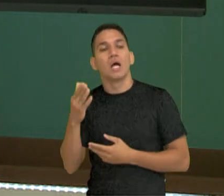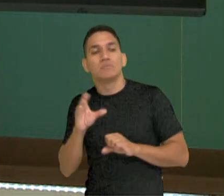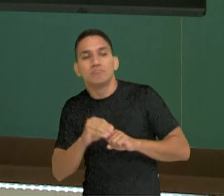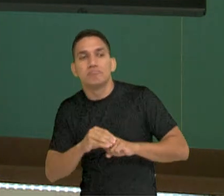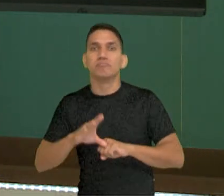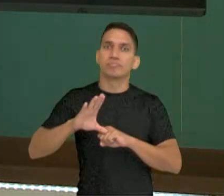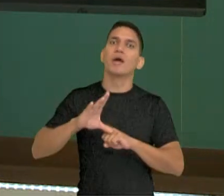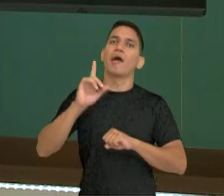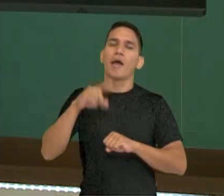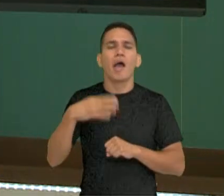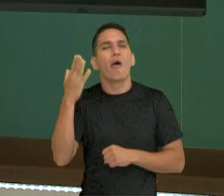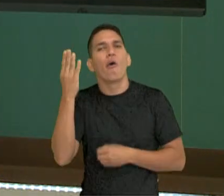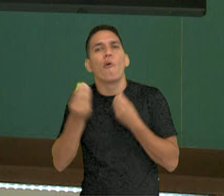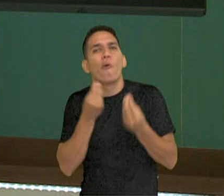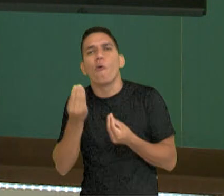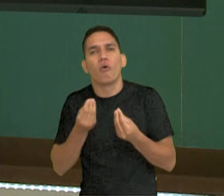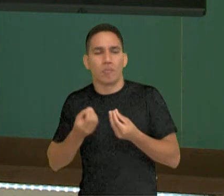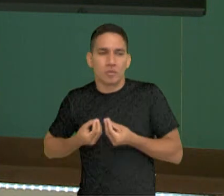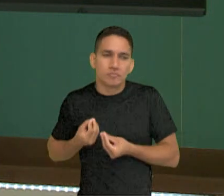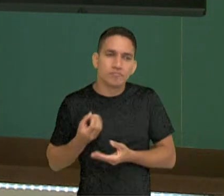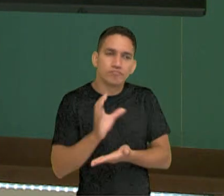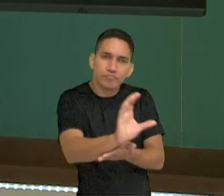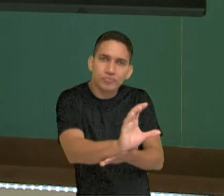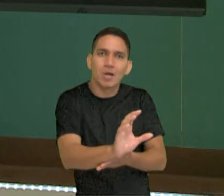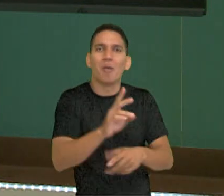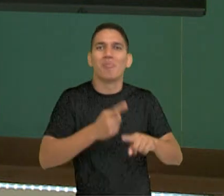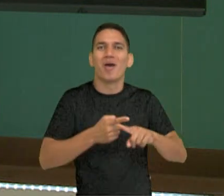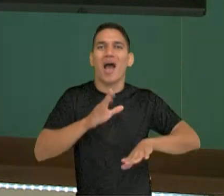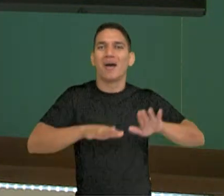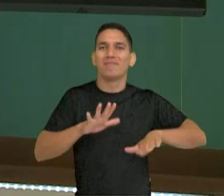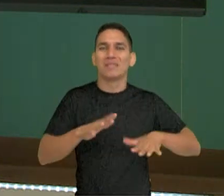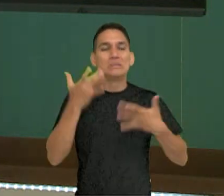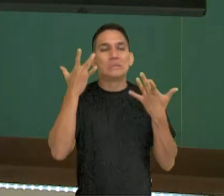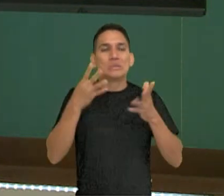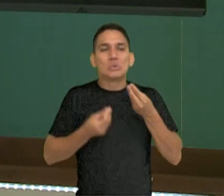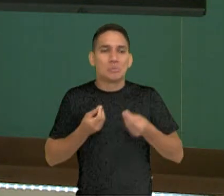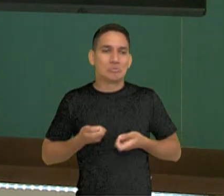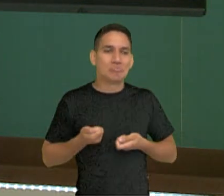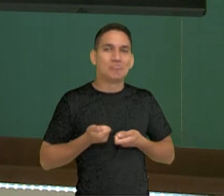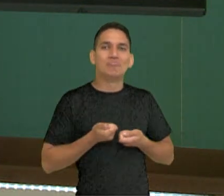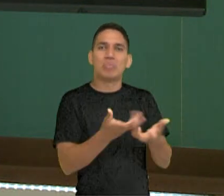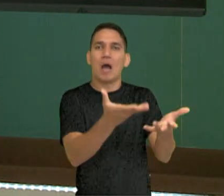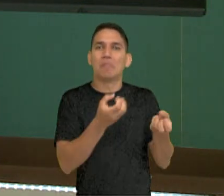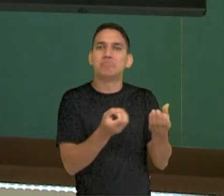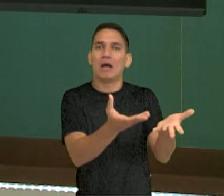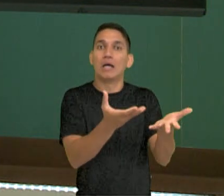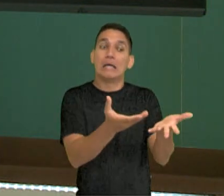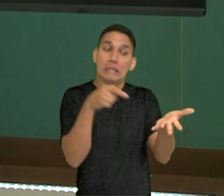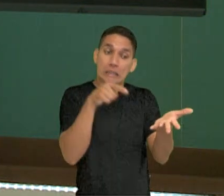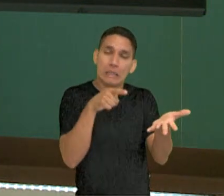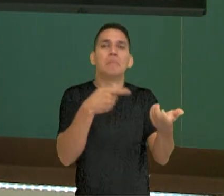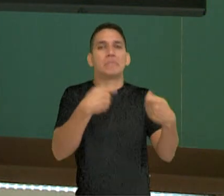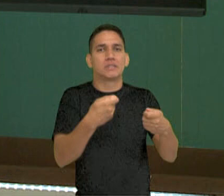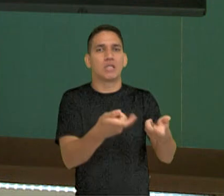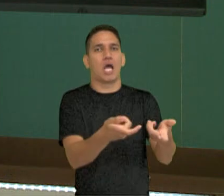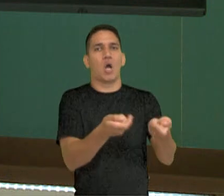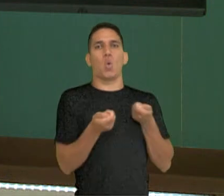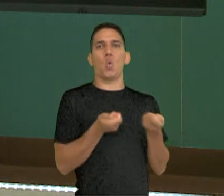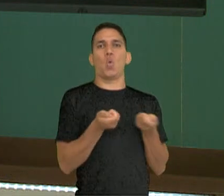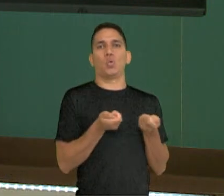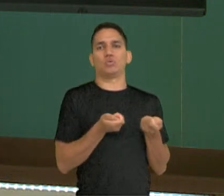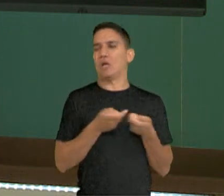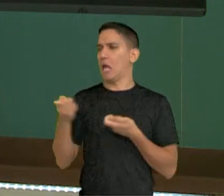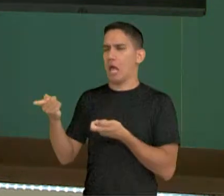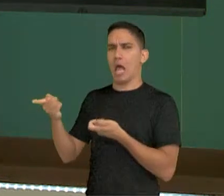como gastar, porque às vezes a gente não tem um controle específico de como ganhar, mas como gastar, a gente tem que ter esse controle e fazer